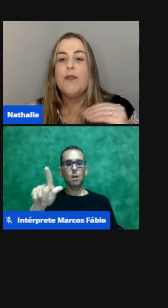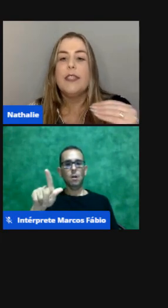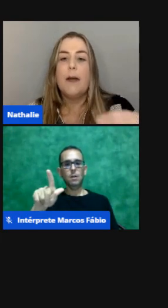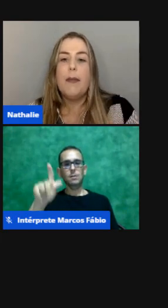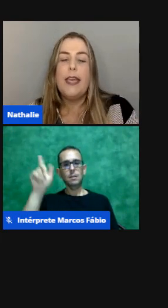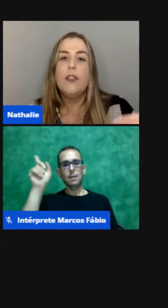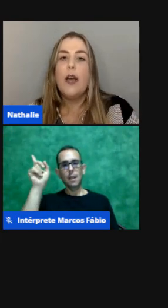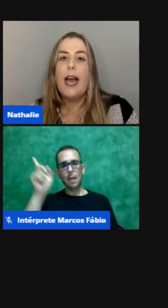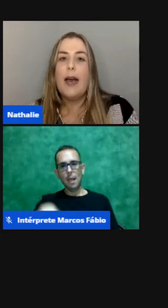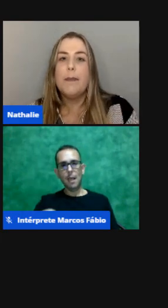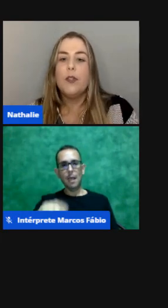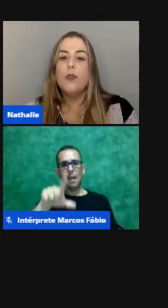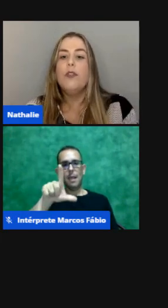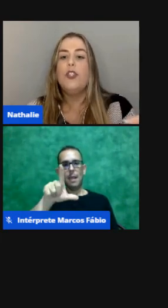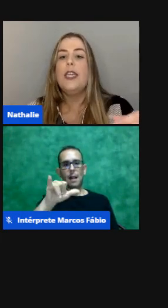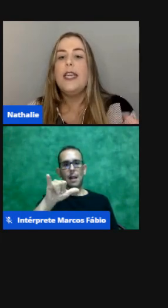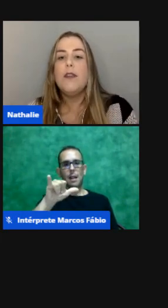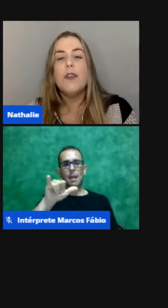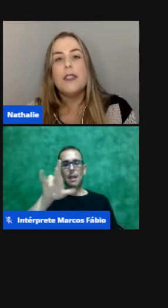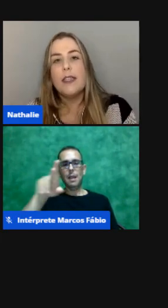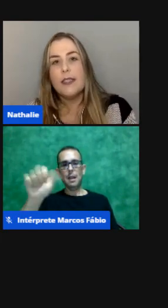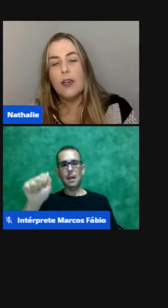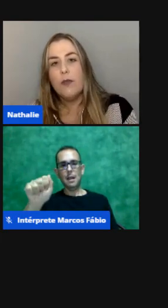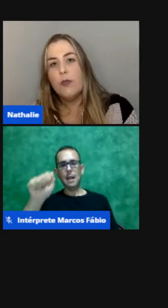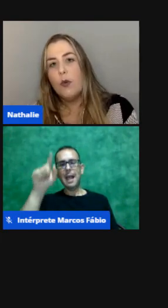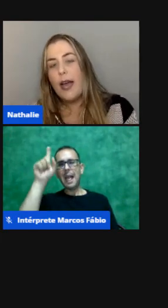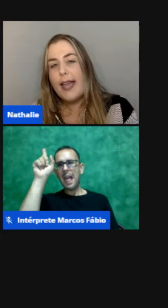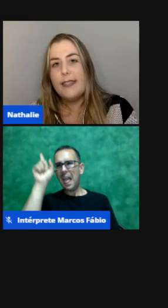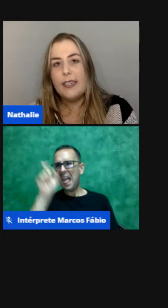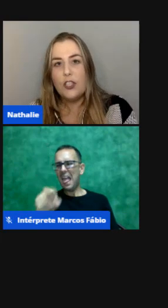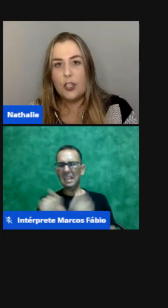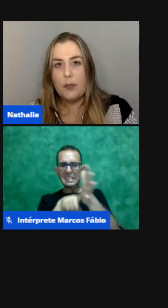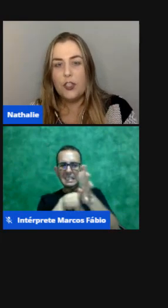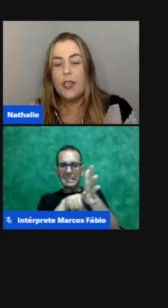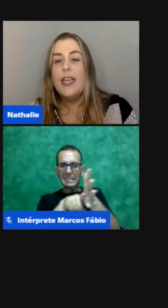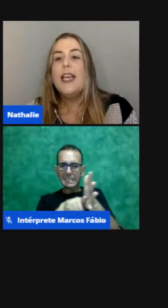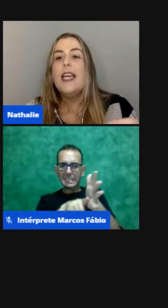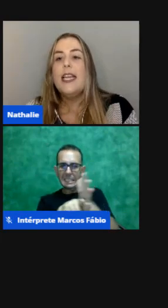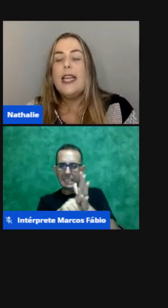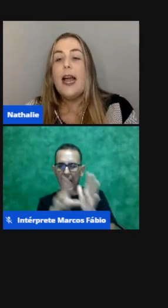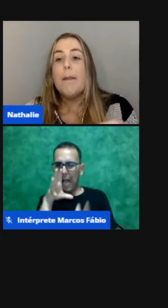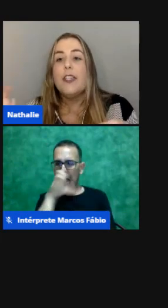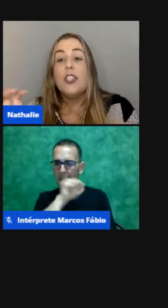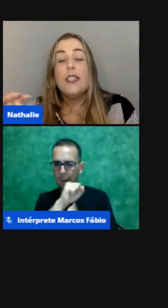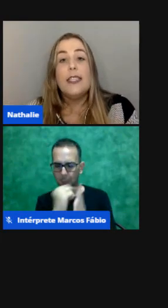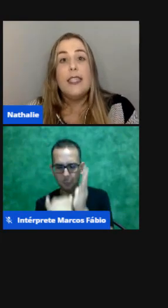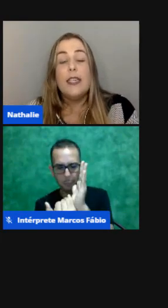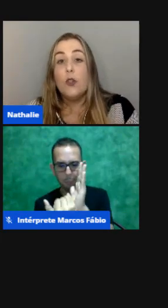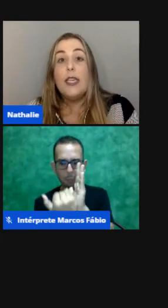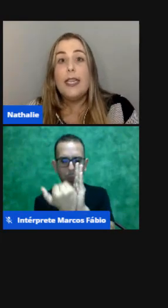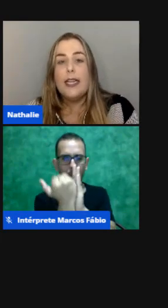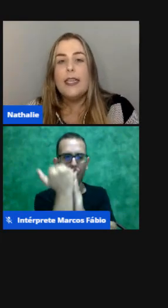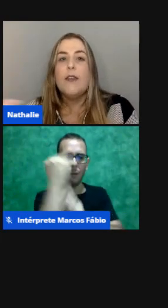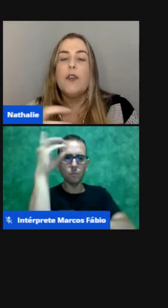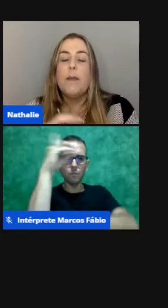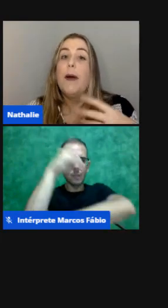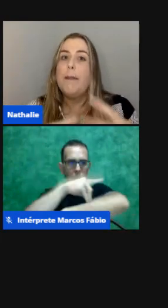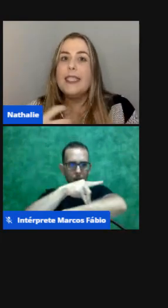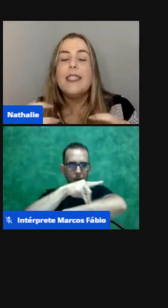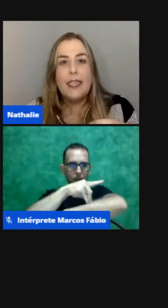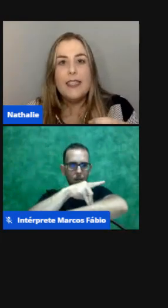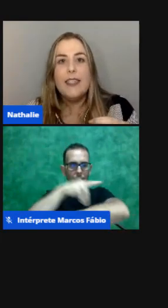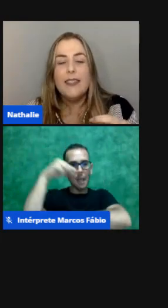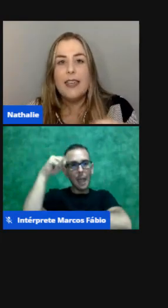é o levantamento rápido de infestação do Aedes aegypti. E a partir do LIRA, que foi